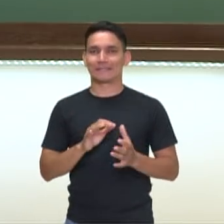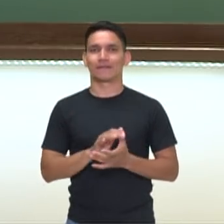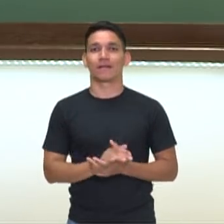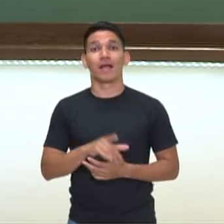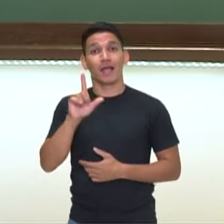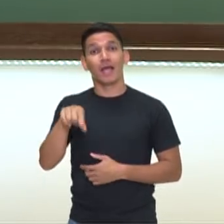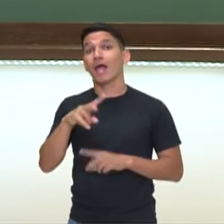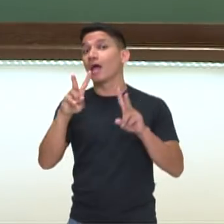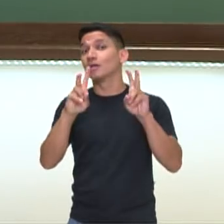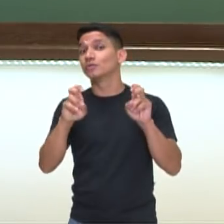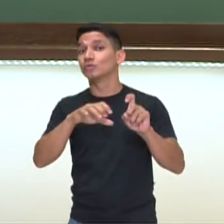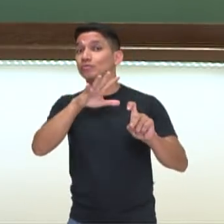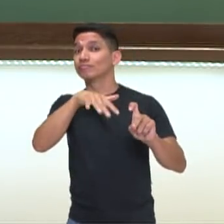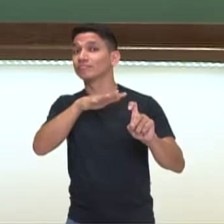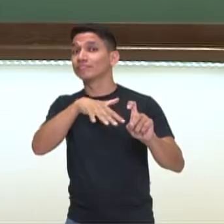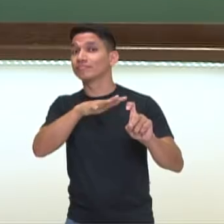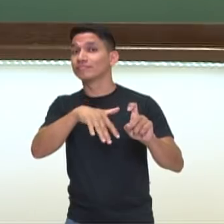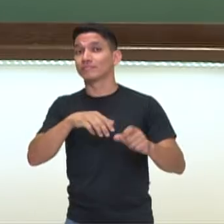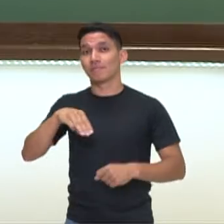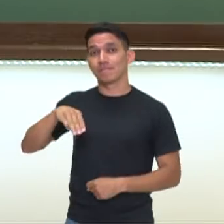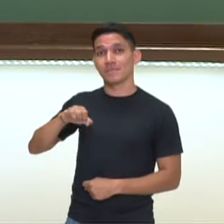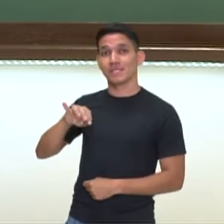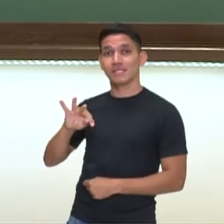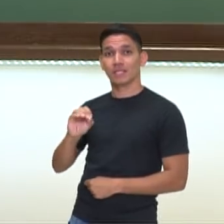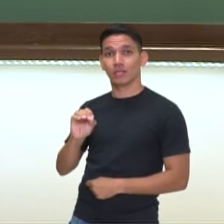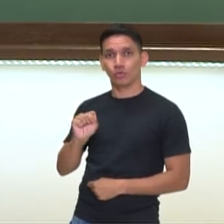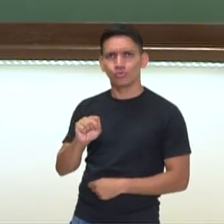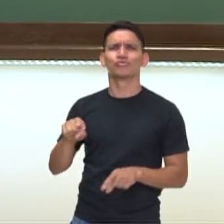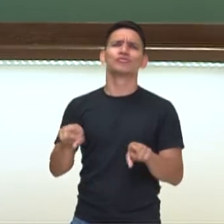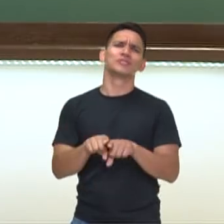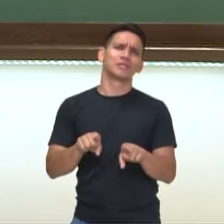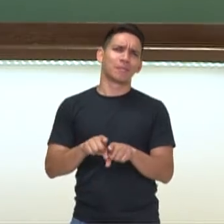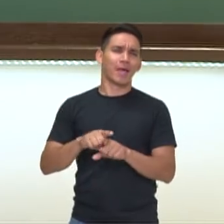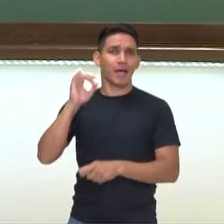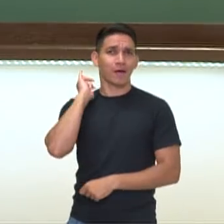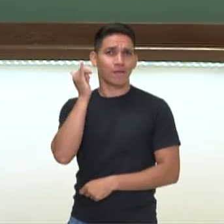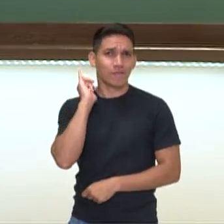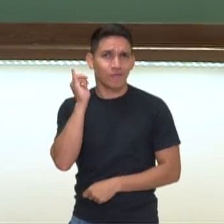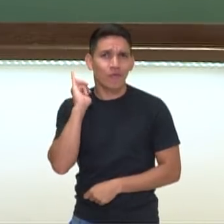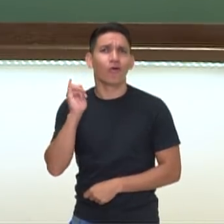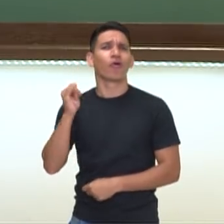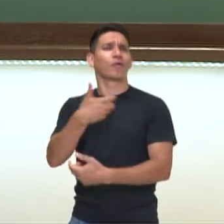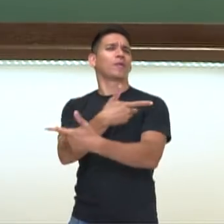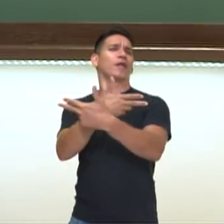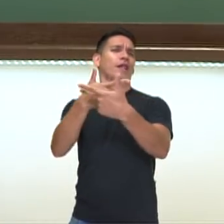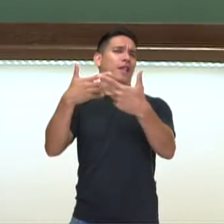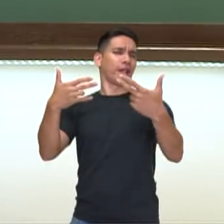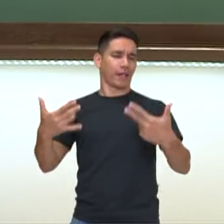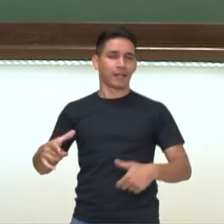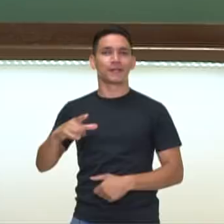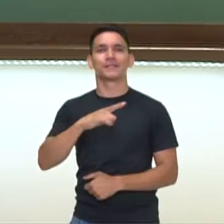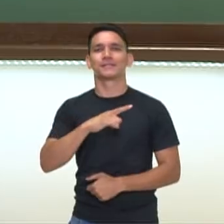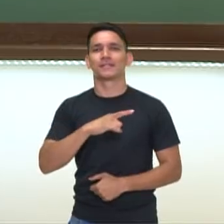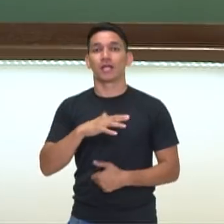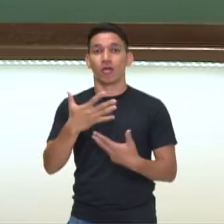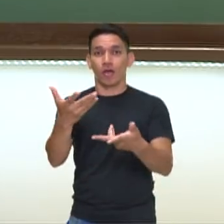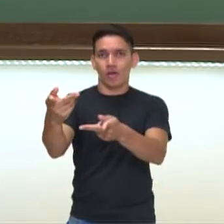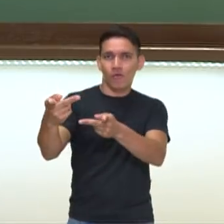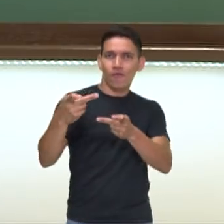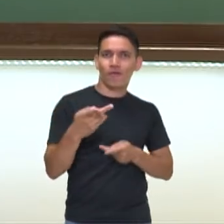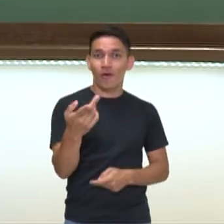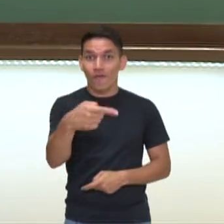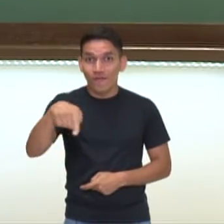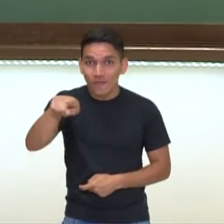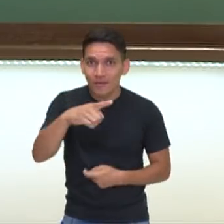os mitos. Além dos mitos, mitos, contos, lendas e fábulas. Então, quero convidar vocês para